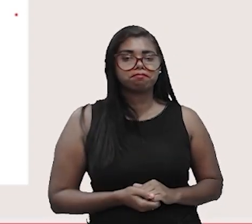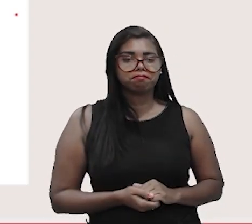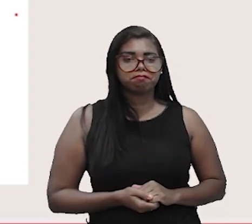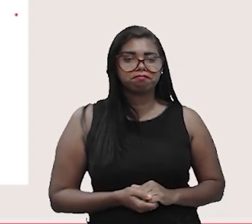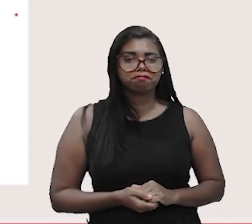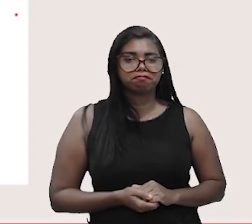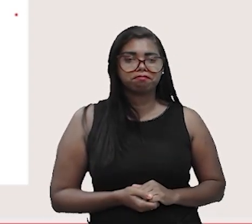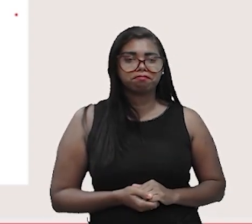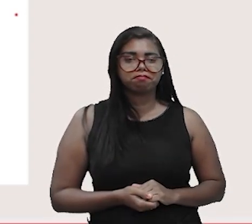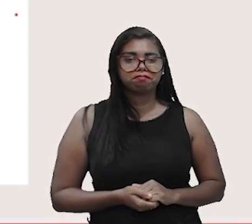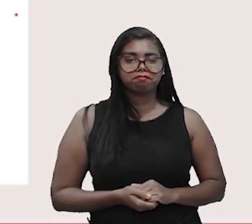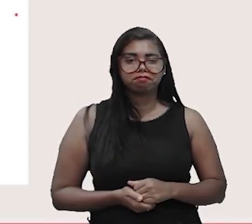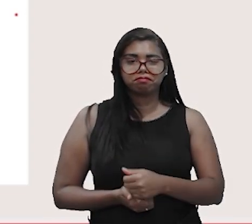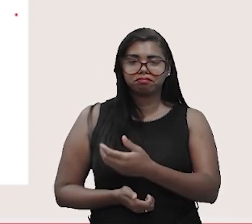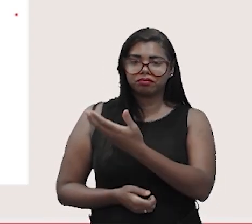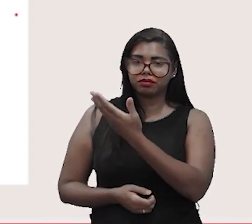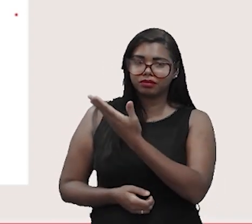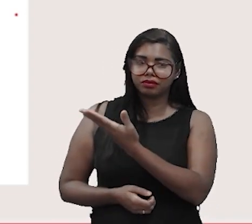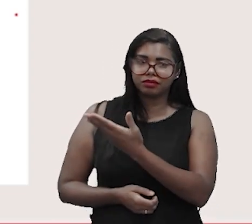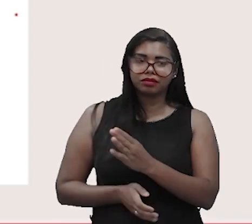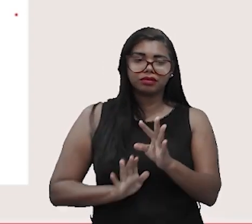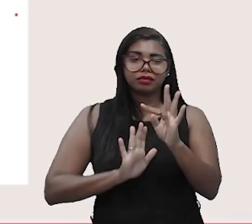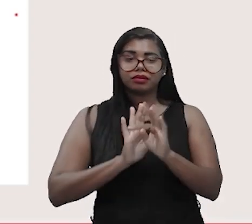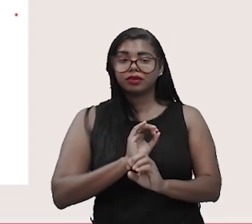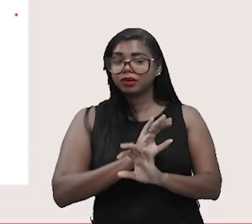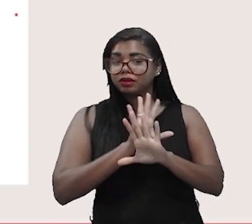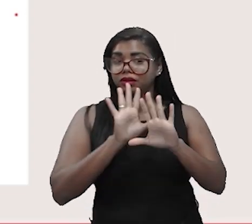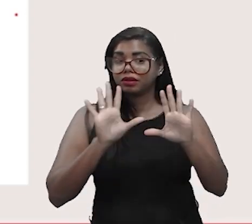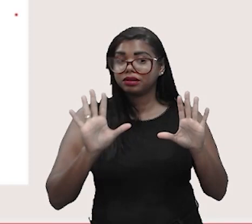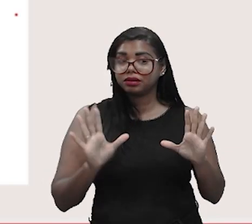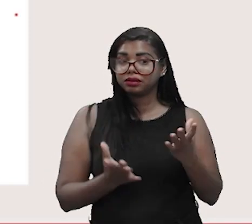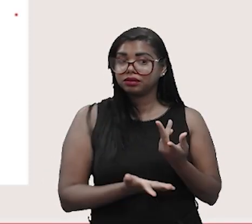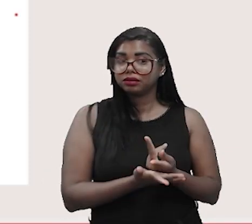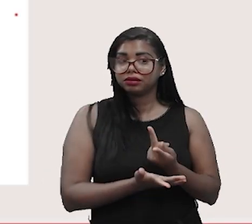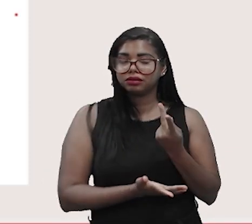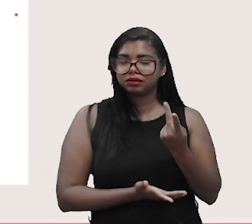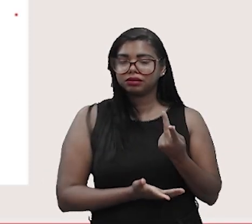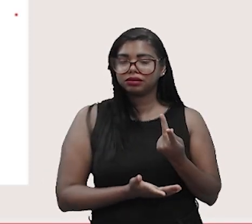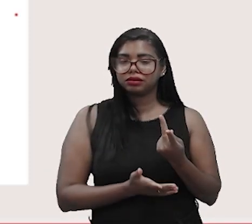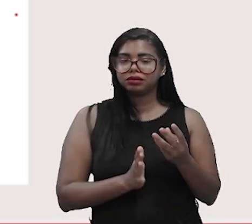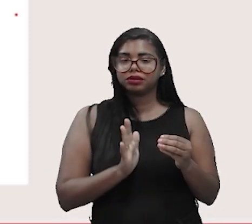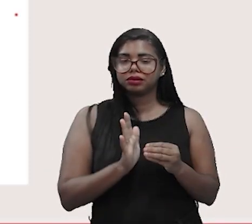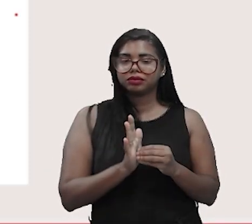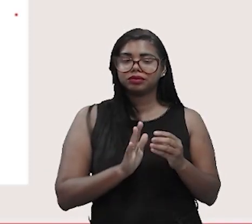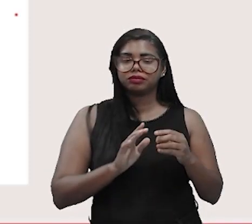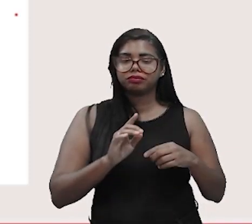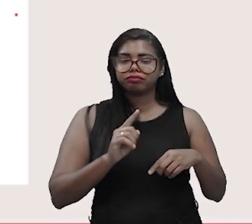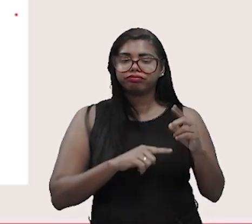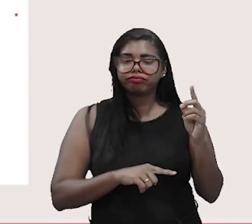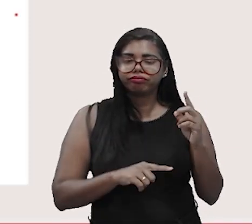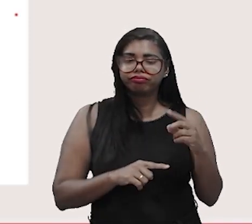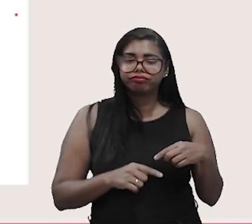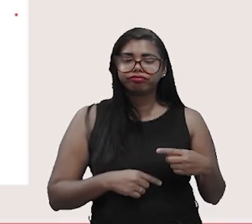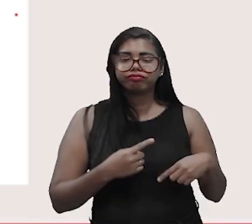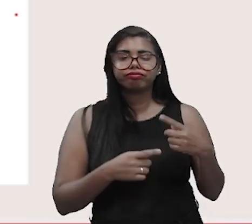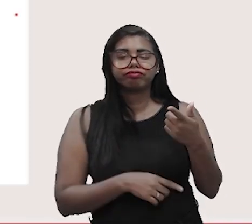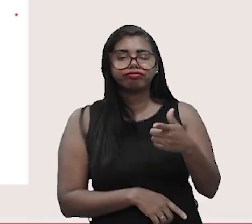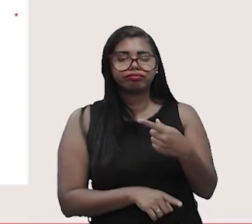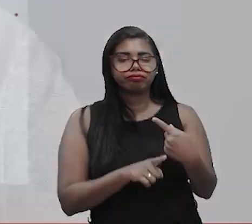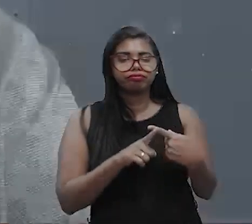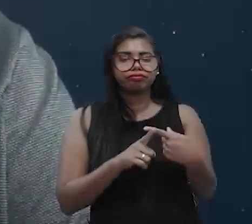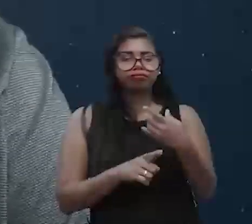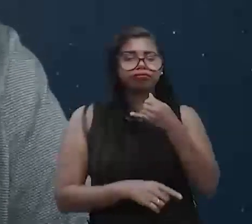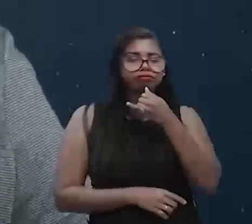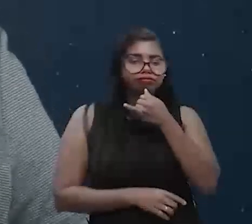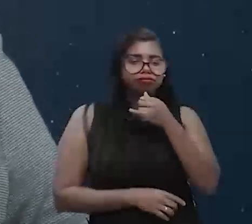texto não dá essa clareza de que houve o choque de gerações. Não é porque o